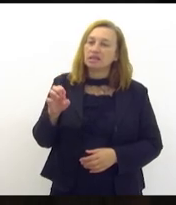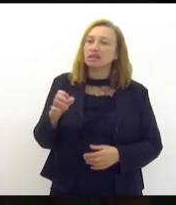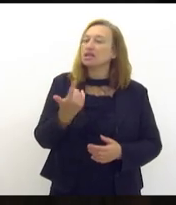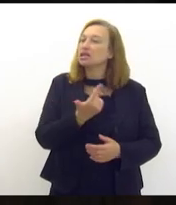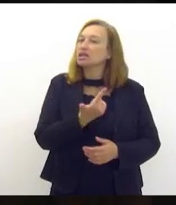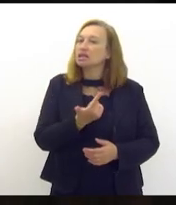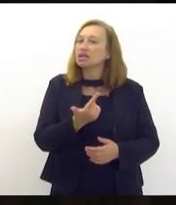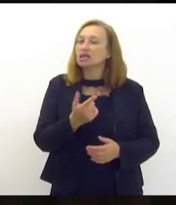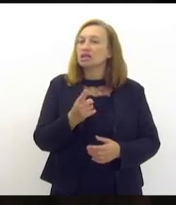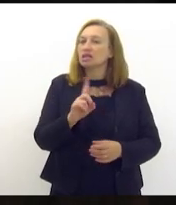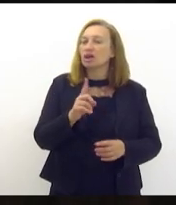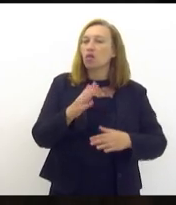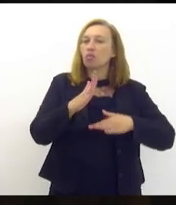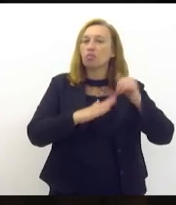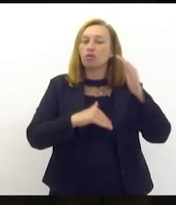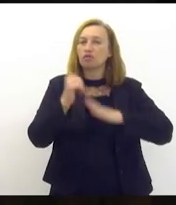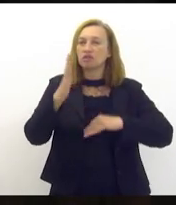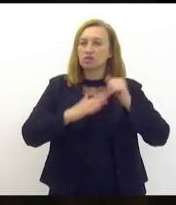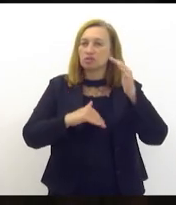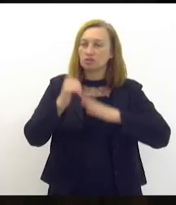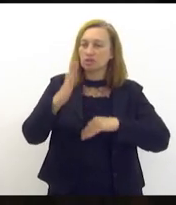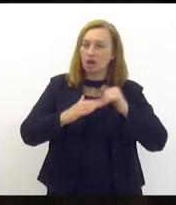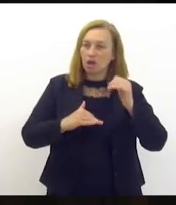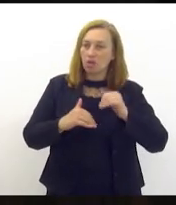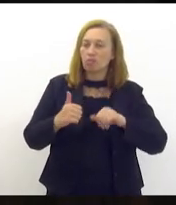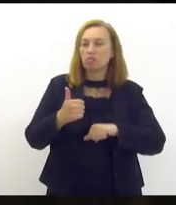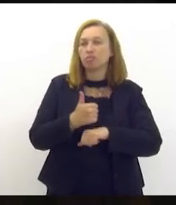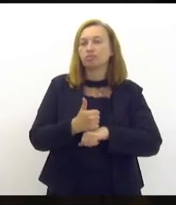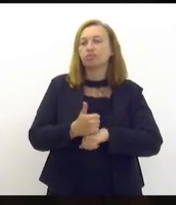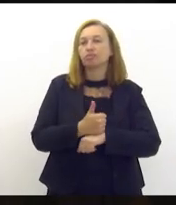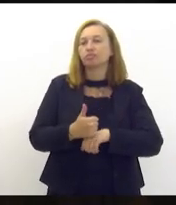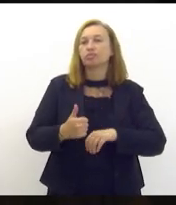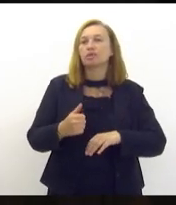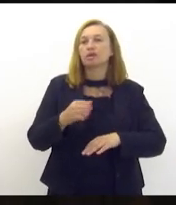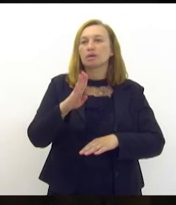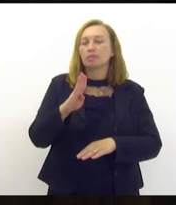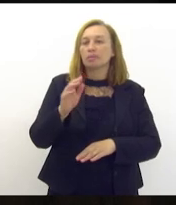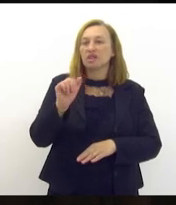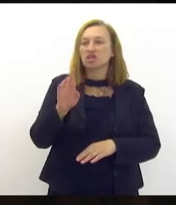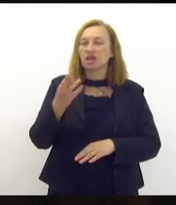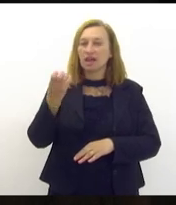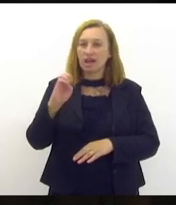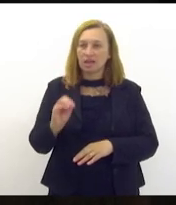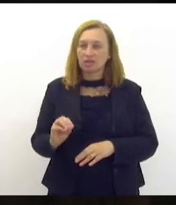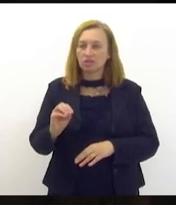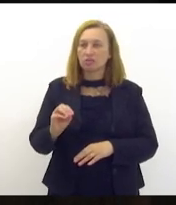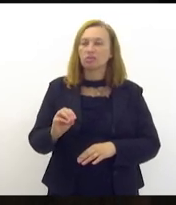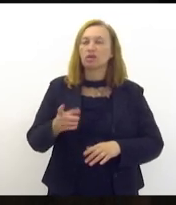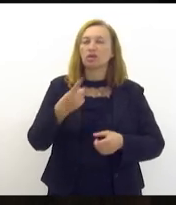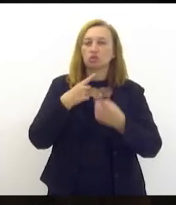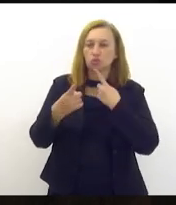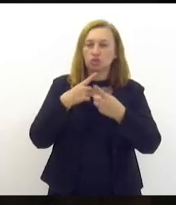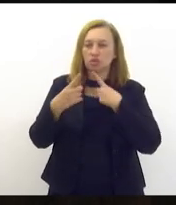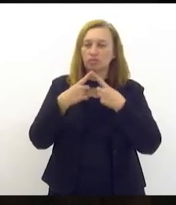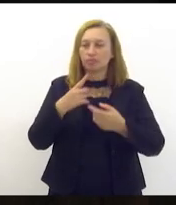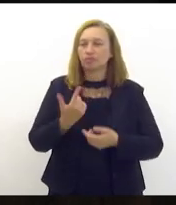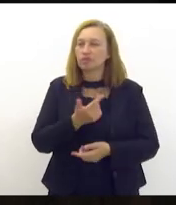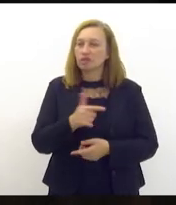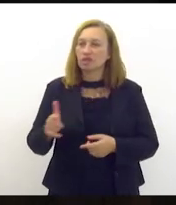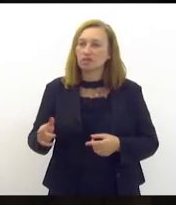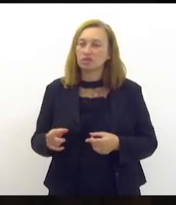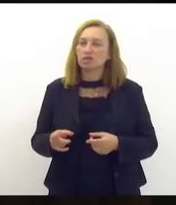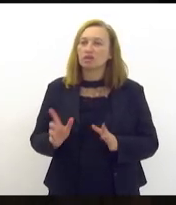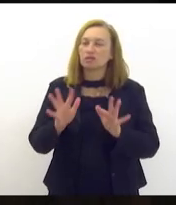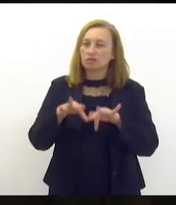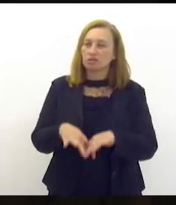Medicina ou profissional com bacharelado em optometria. Em discussão. Não havendo quem